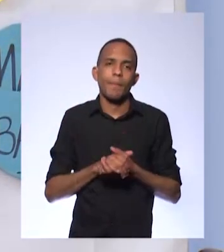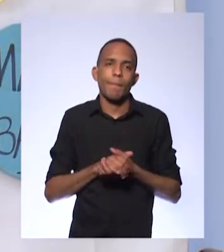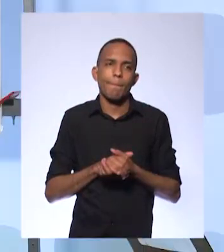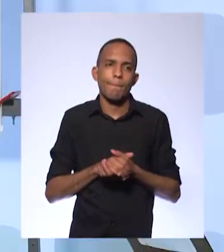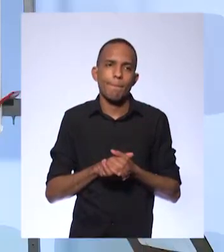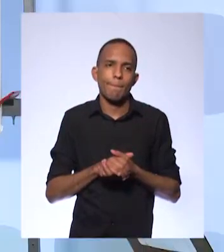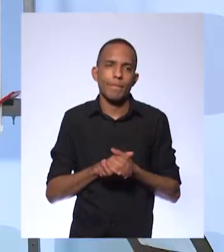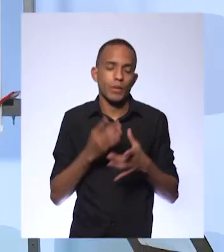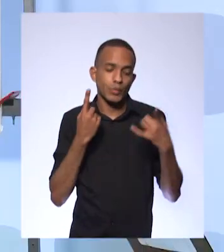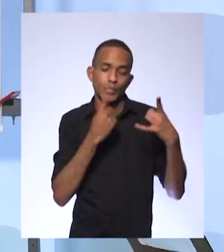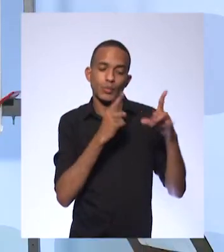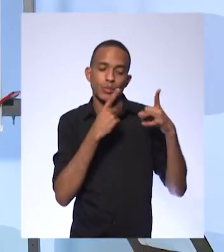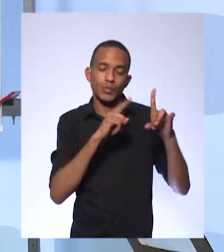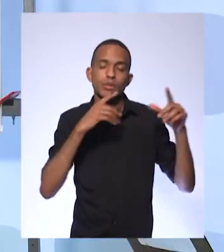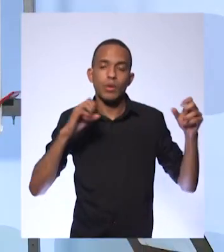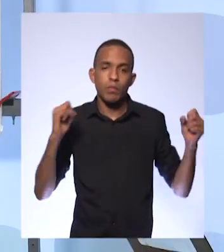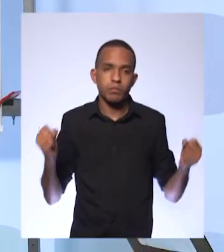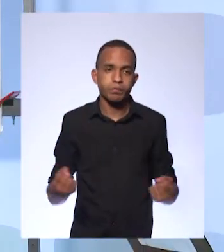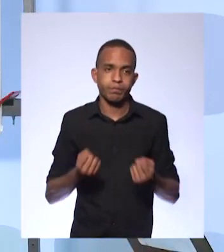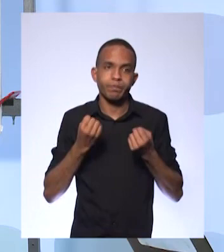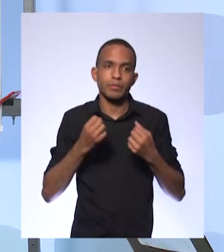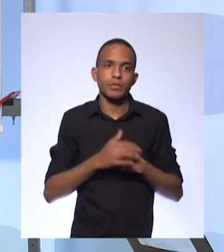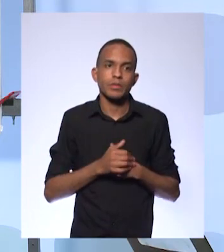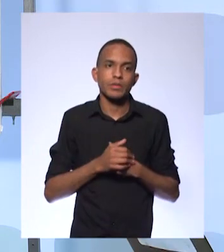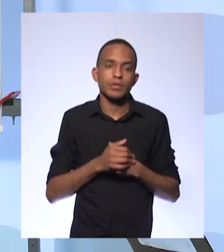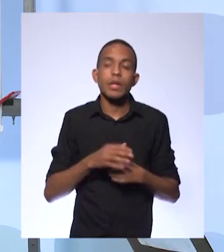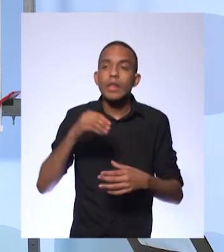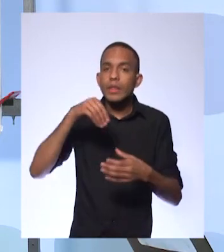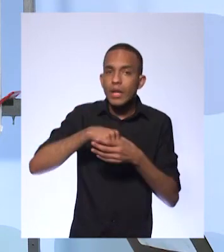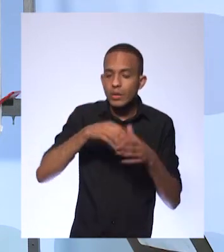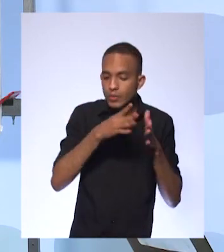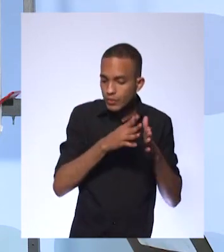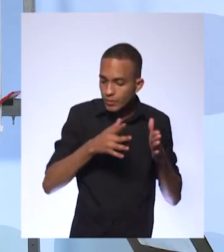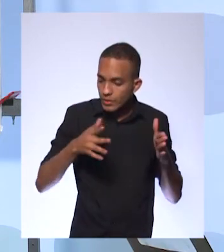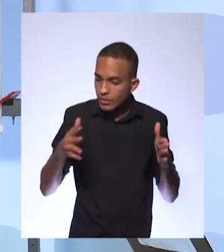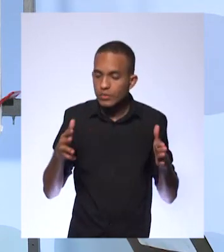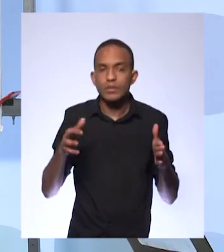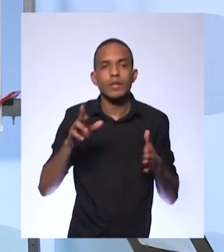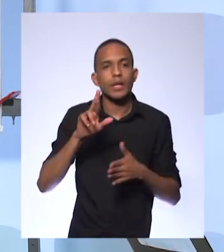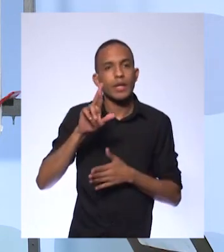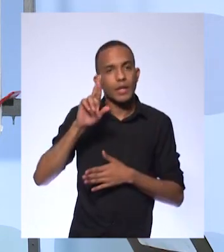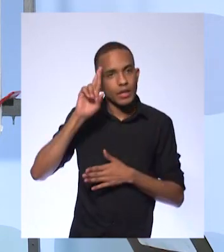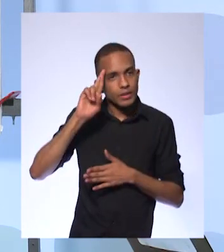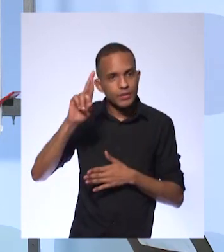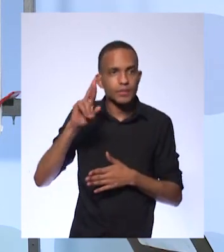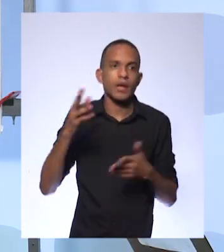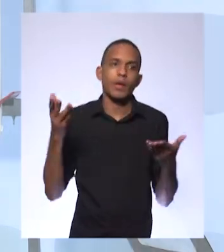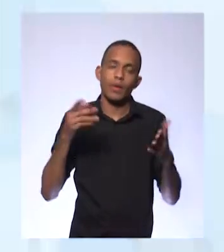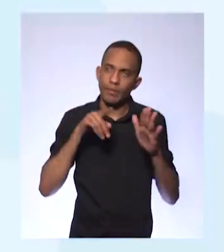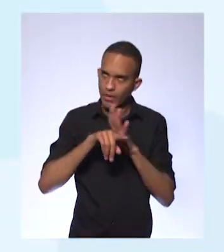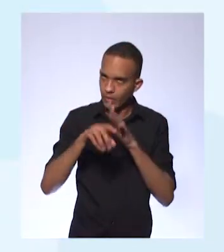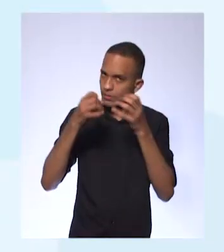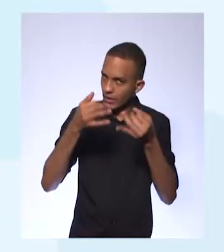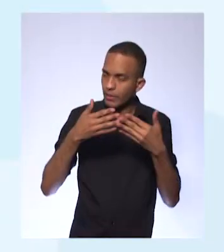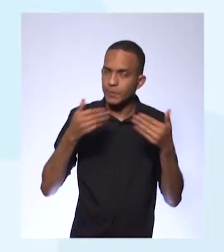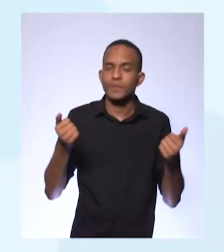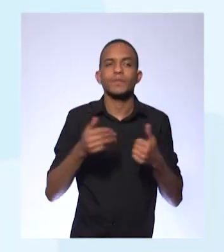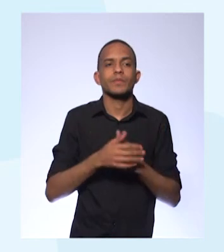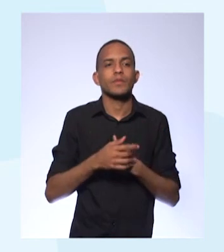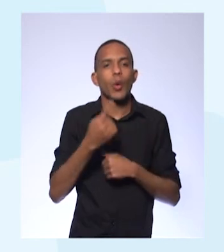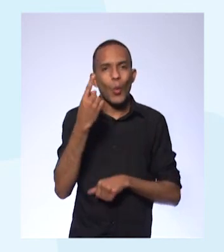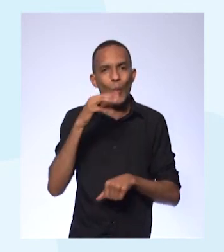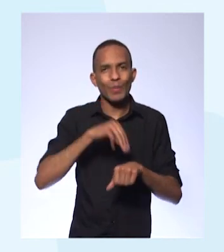de contestação ao poder dentro do período regencial? Então, eu vou voltar a pergunta na tela e vou